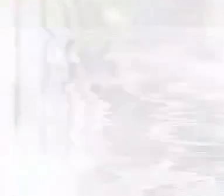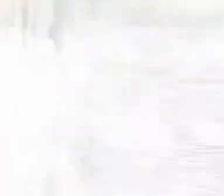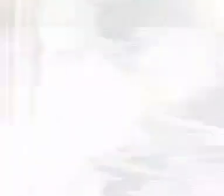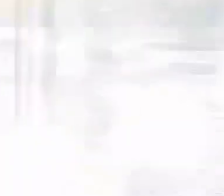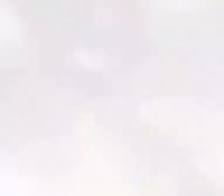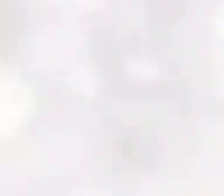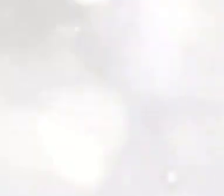É